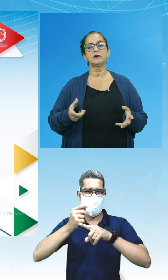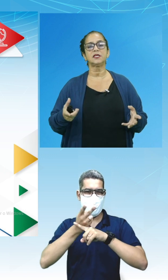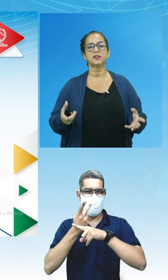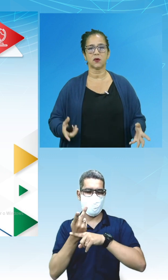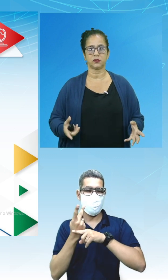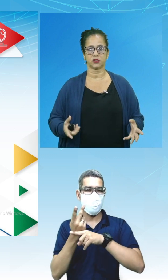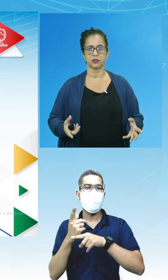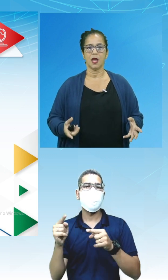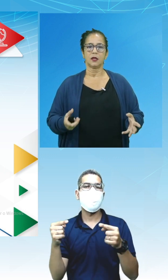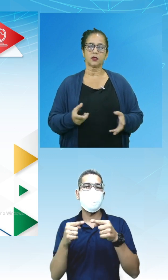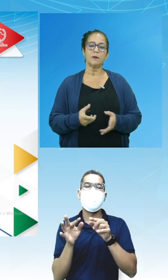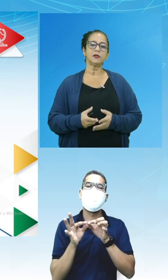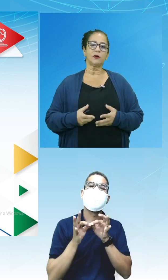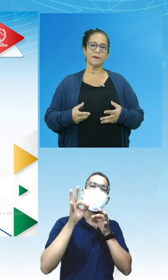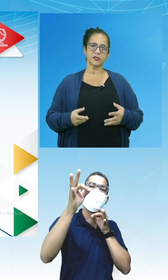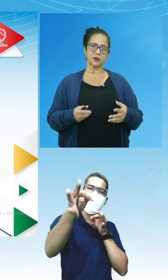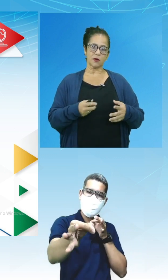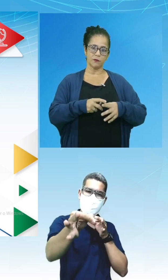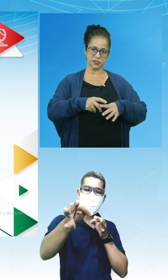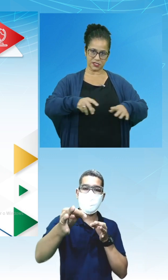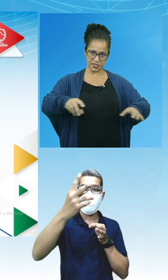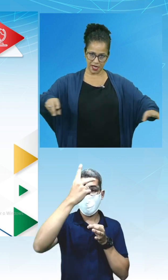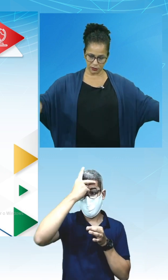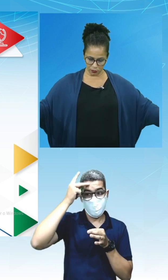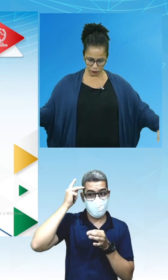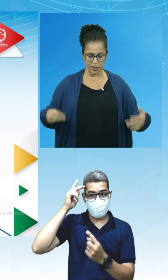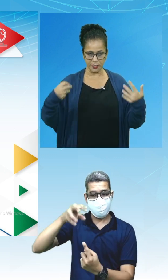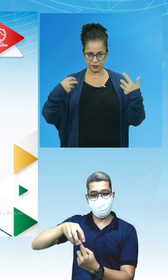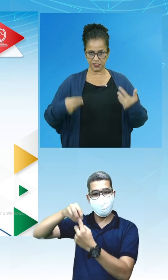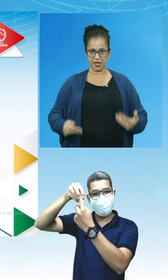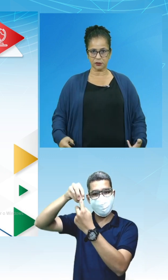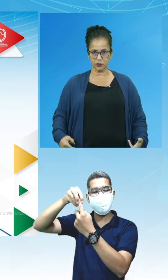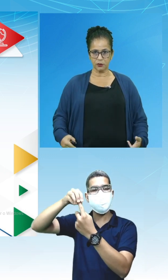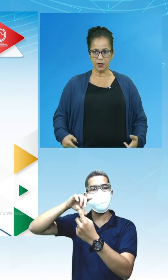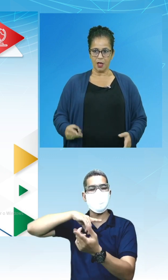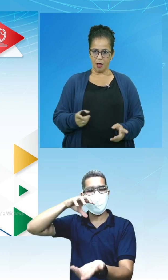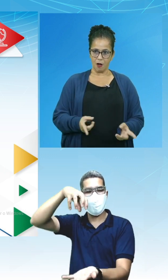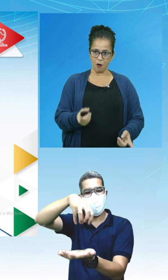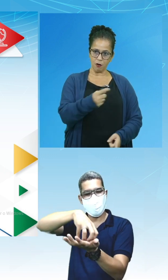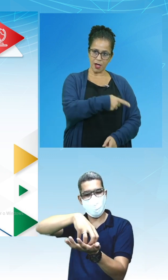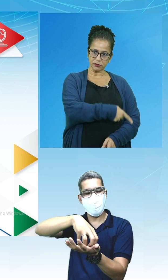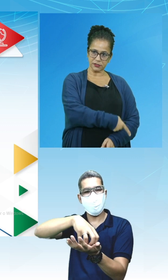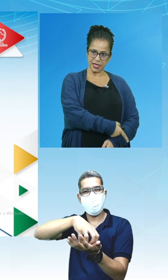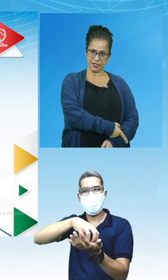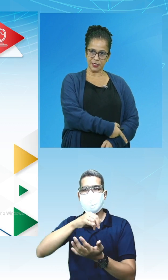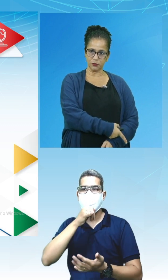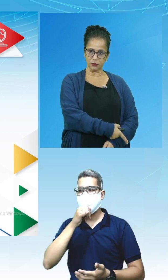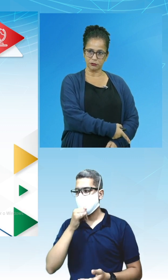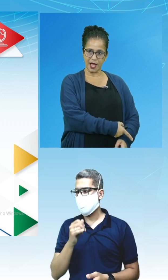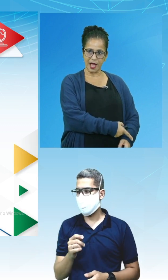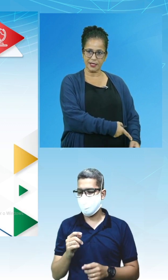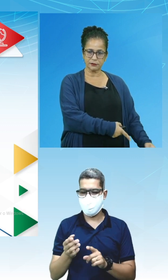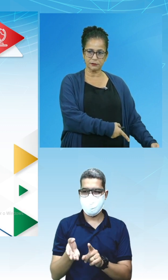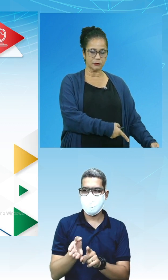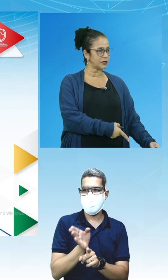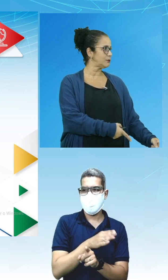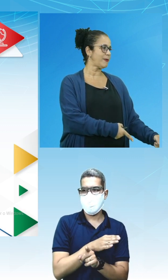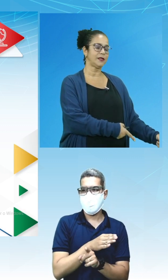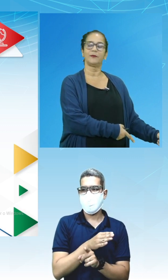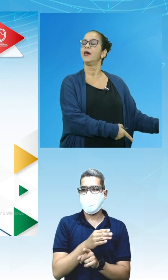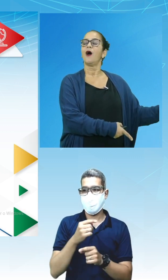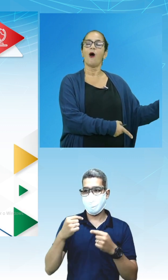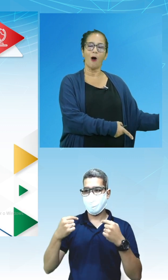equivalente ao horizonte, tomando uma pessoa como centro, não estou aqui no centro, ó, o Ronaldo está aqui no outro lado,